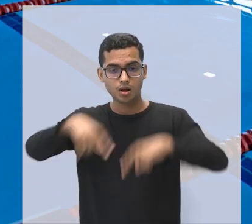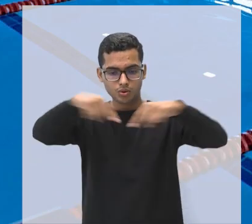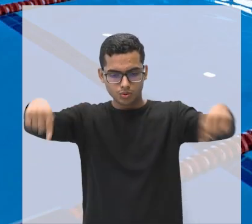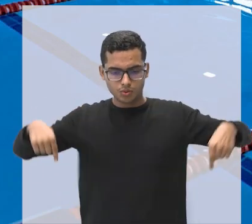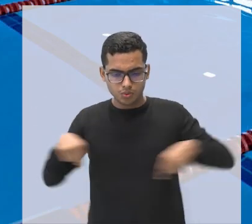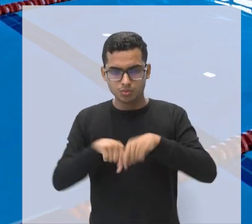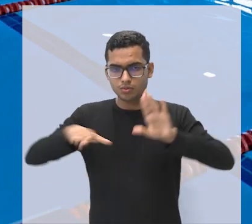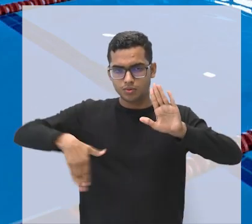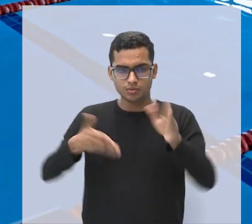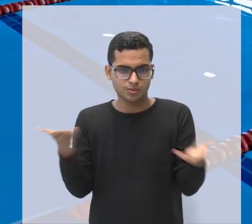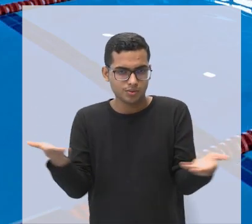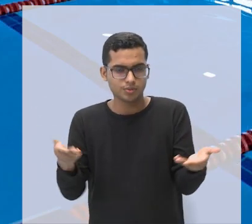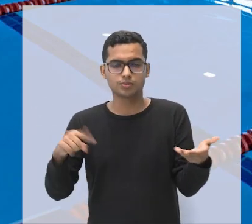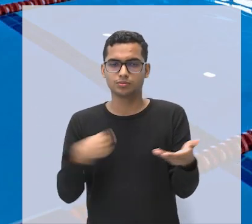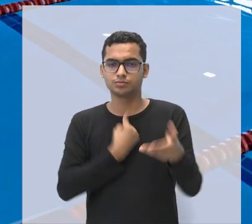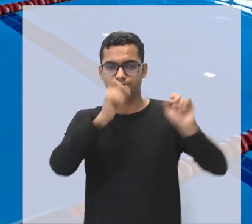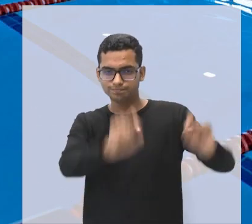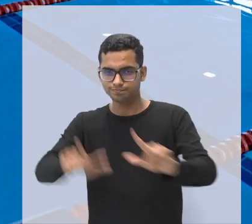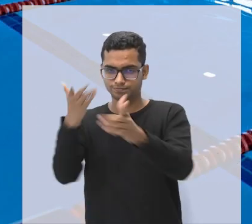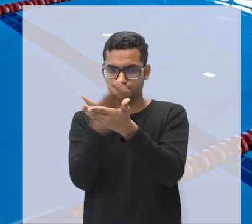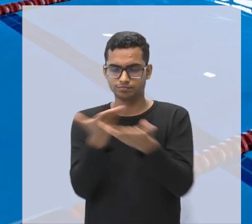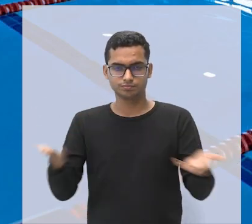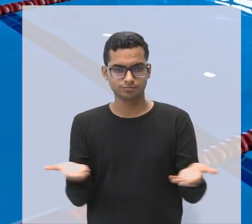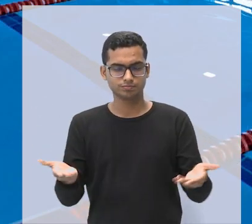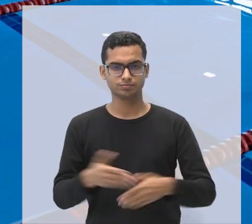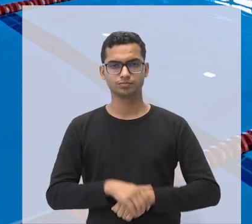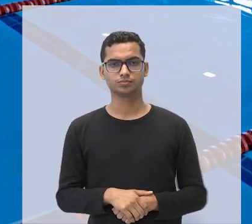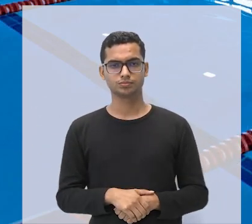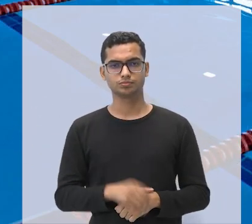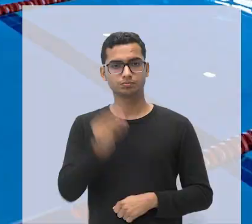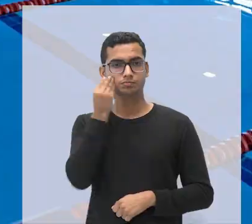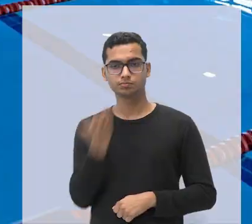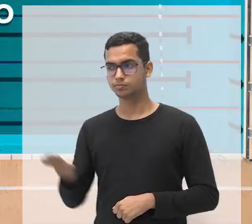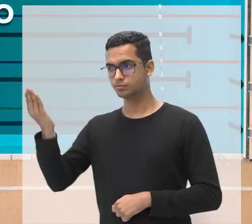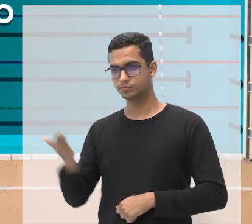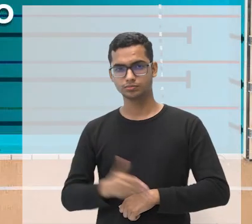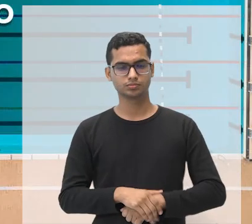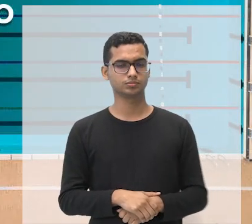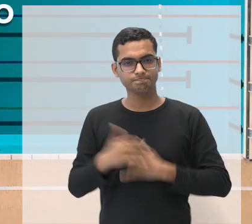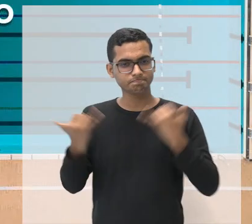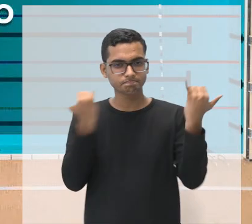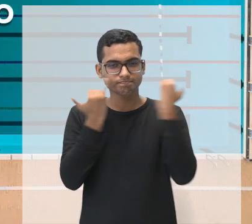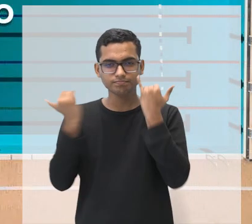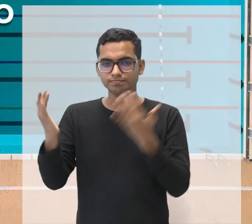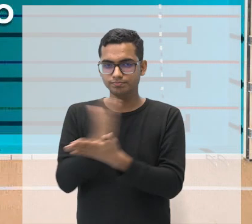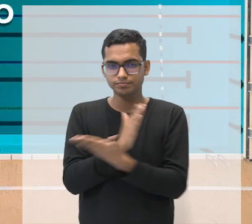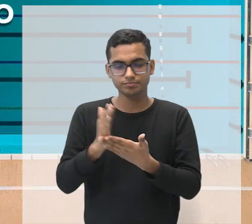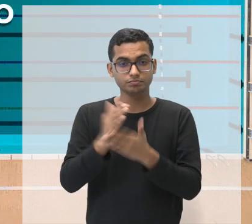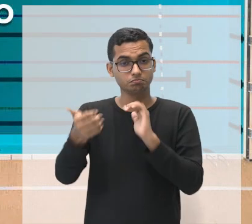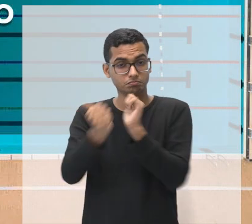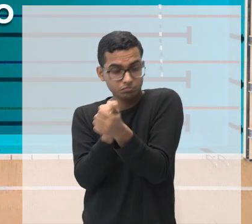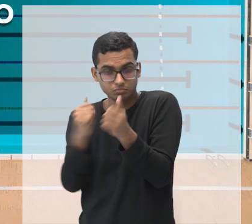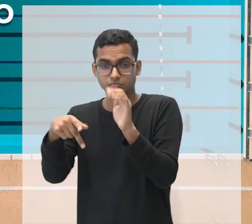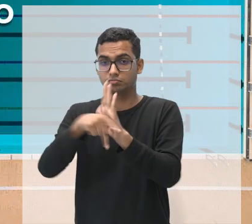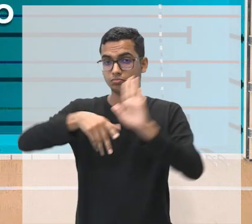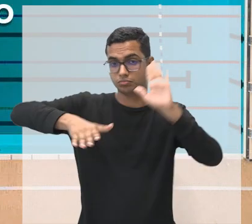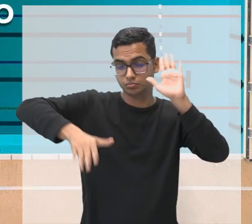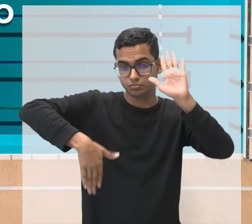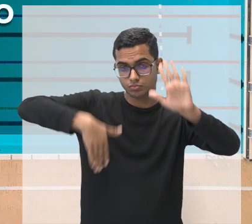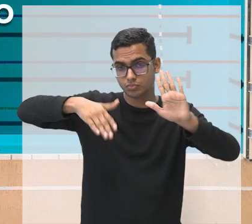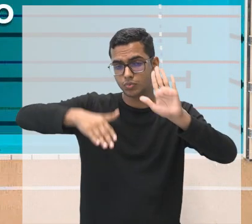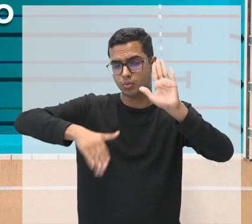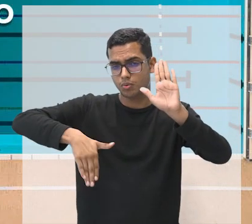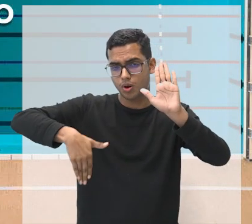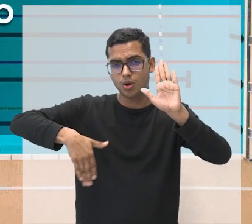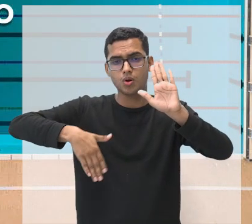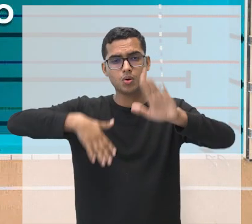piscina e é justamente sobre isso que nós iremos falar agora. Observem aí. A natação esportiva, ou seja, a